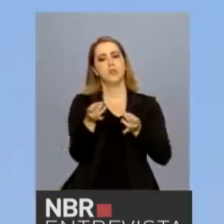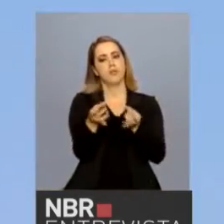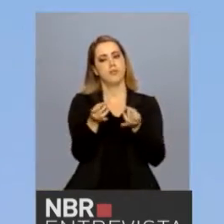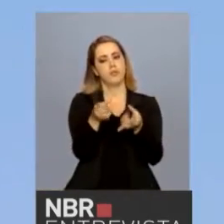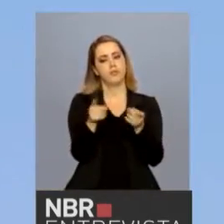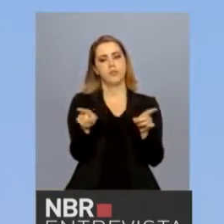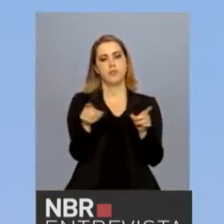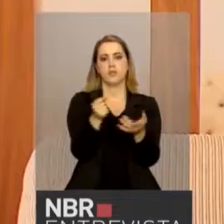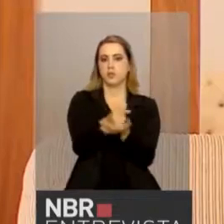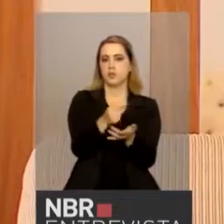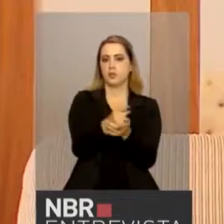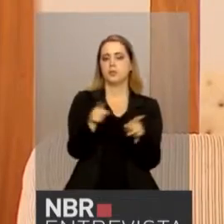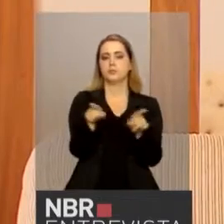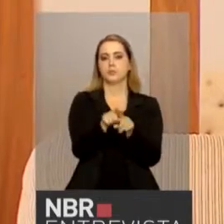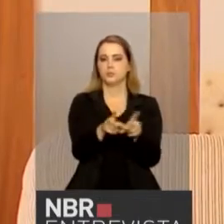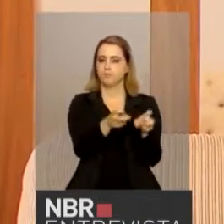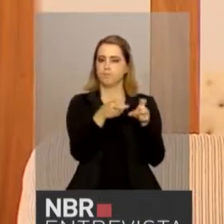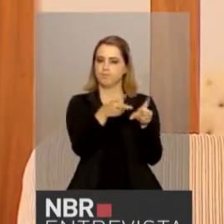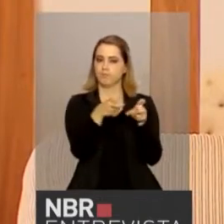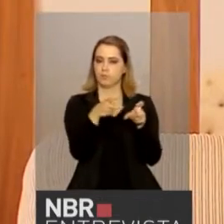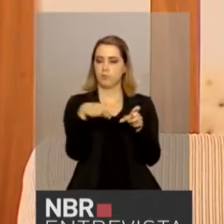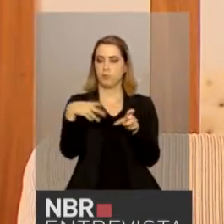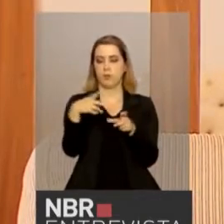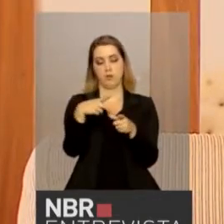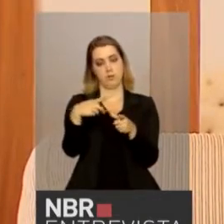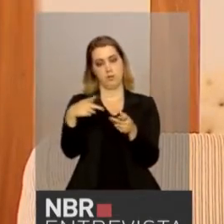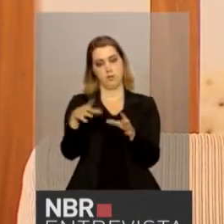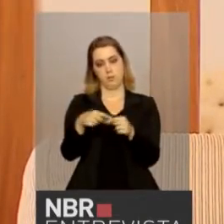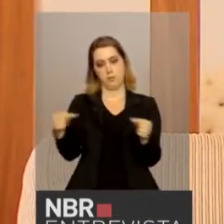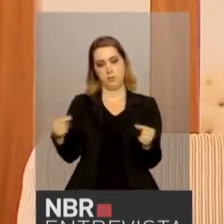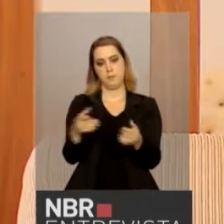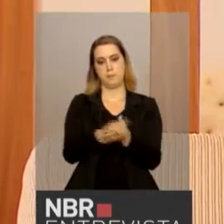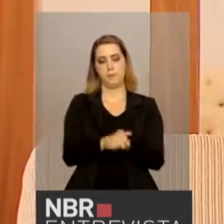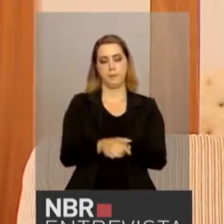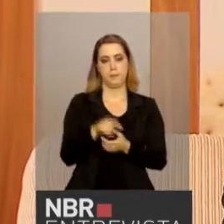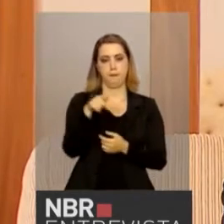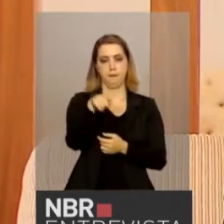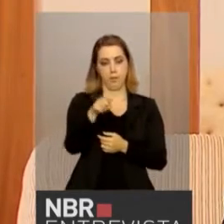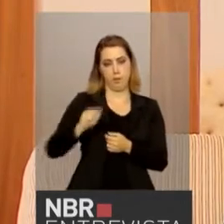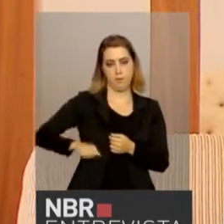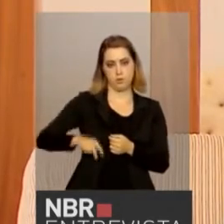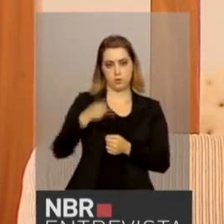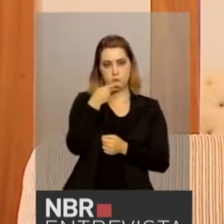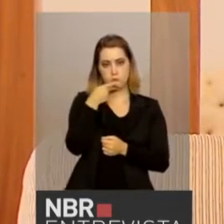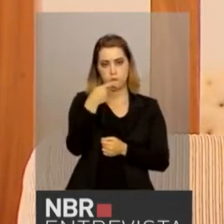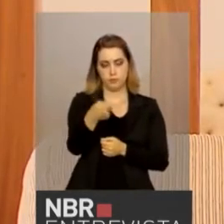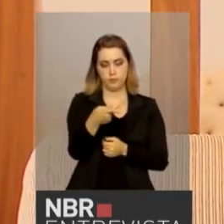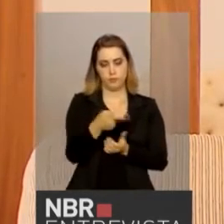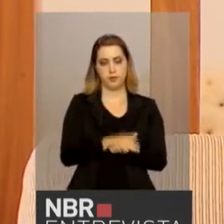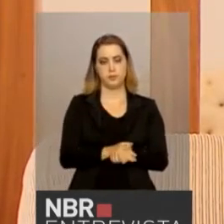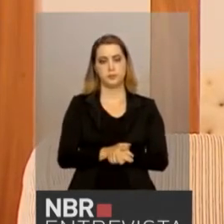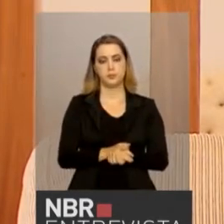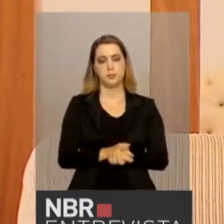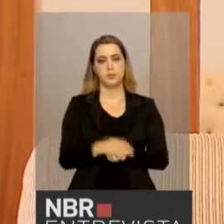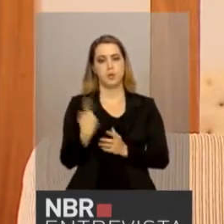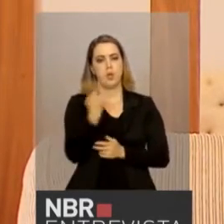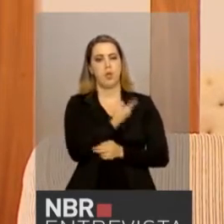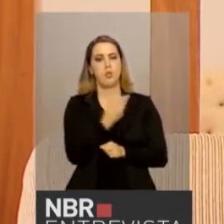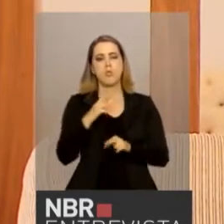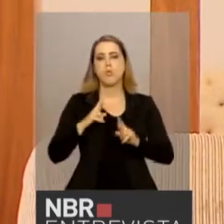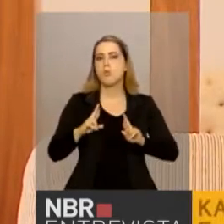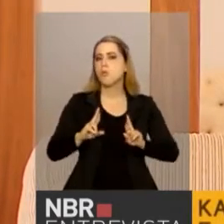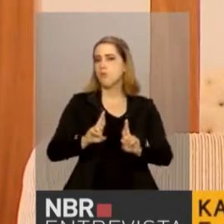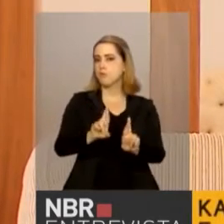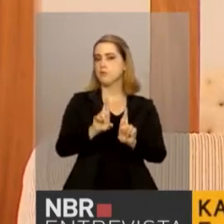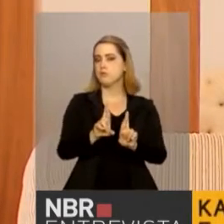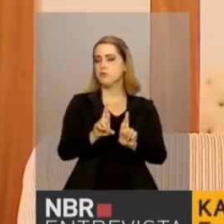do japão é o que diz o embaixador em exercício do país no brasil esperamos sinceramente que